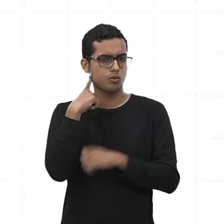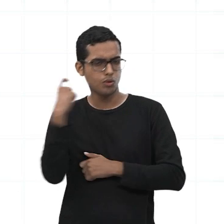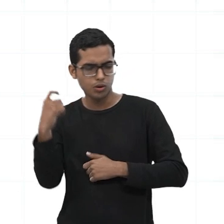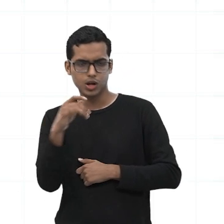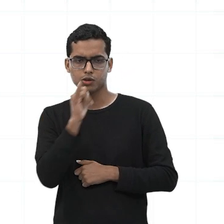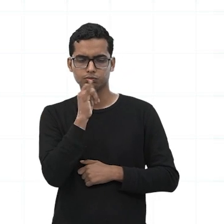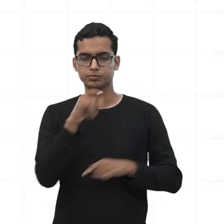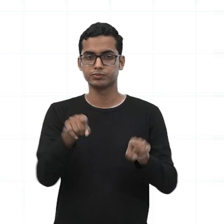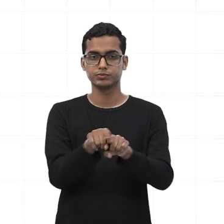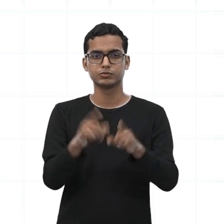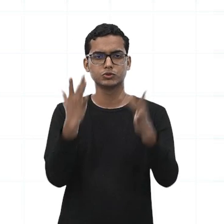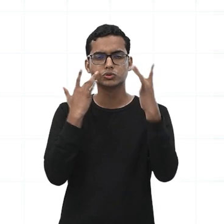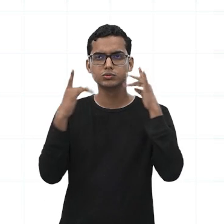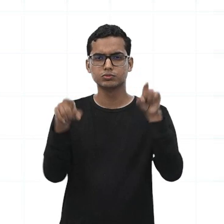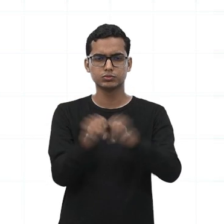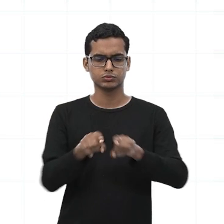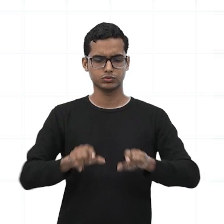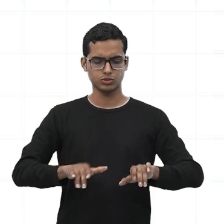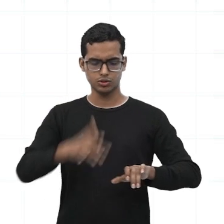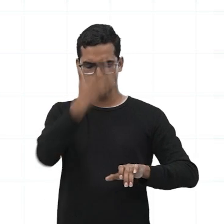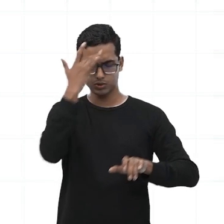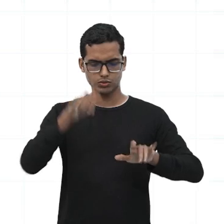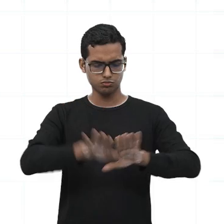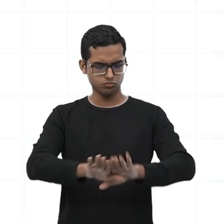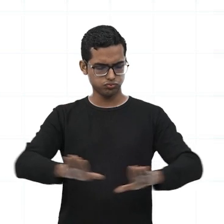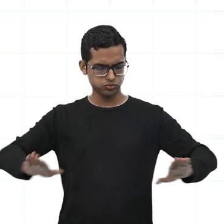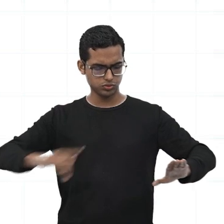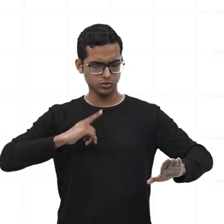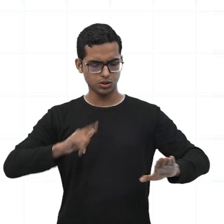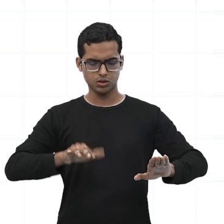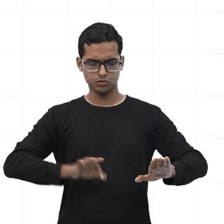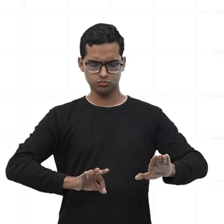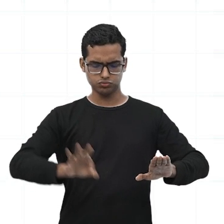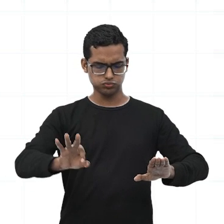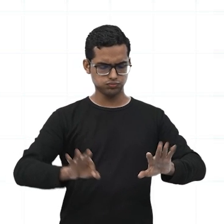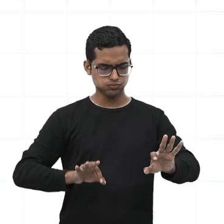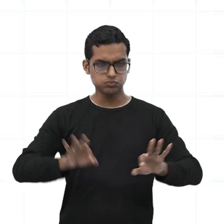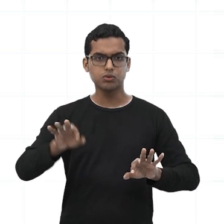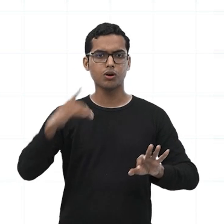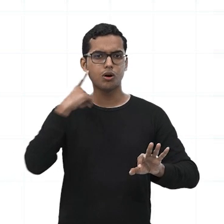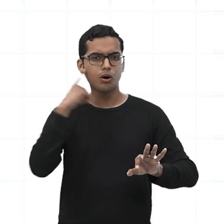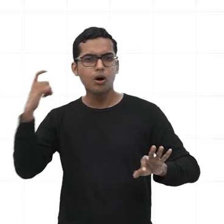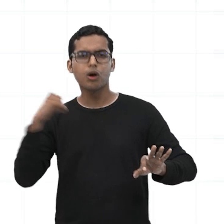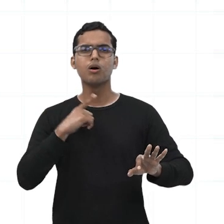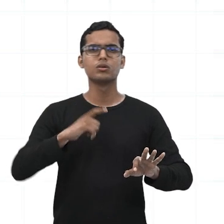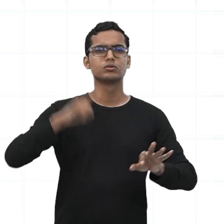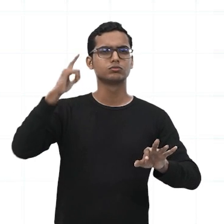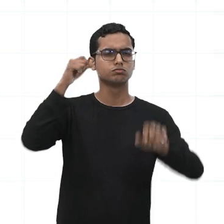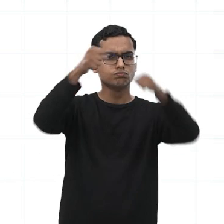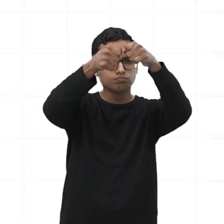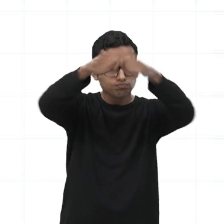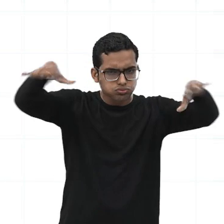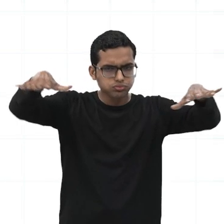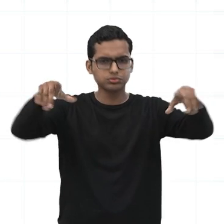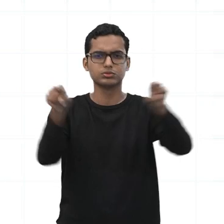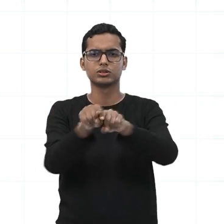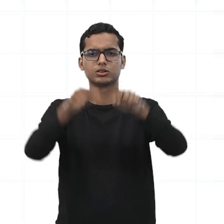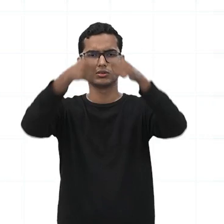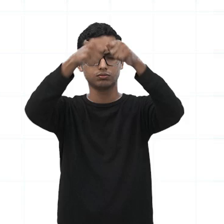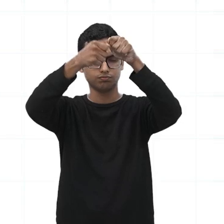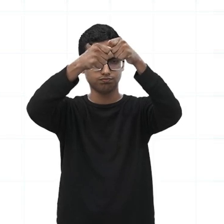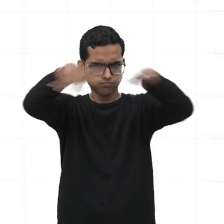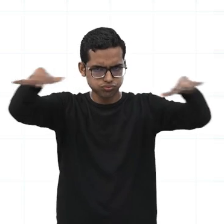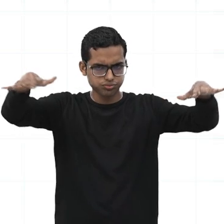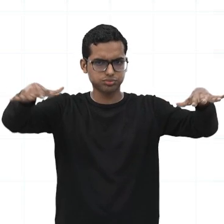exemplo, um trovão, aí o sonoplasta é responsável para colocar o som do trovão. Se uma pessoa está